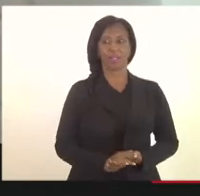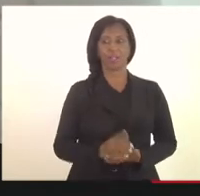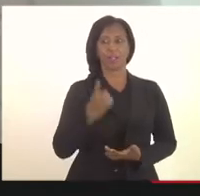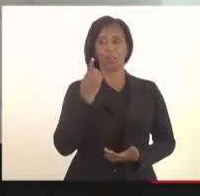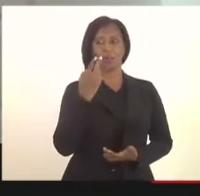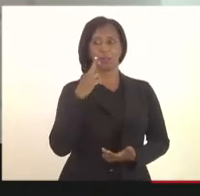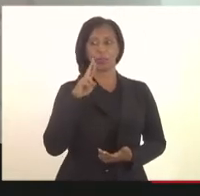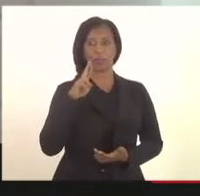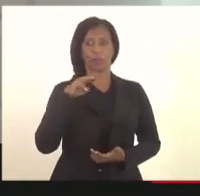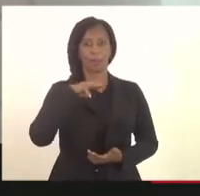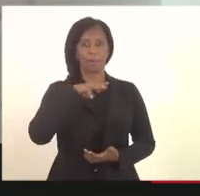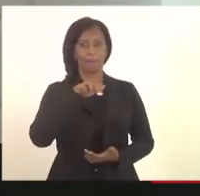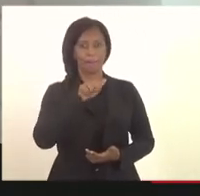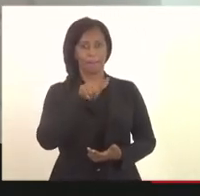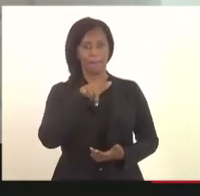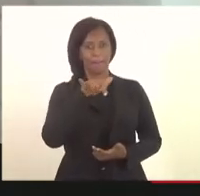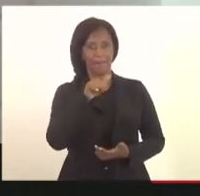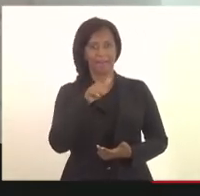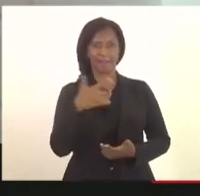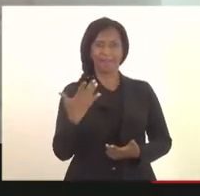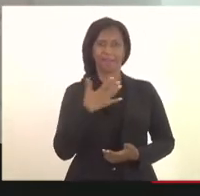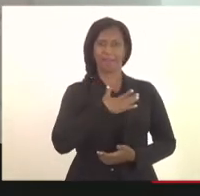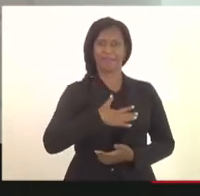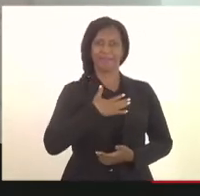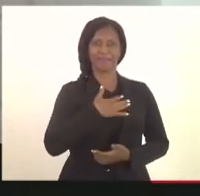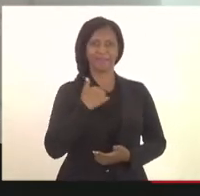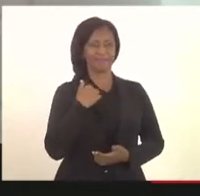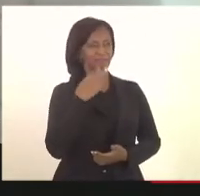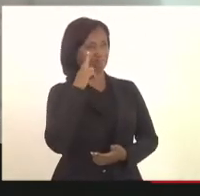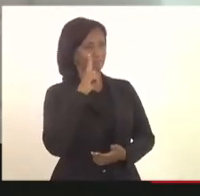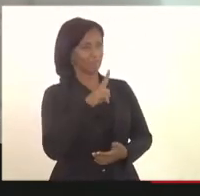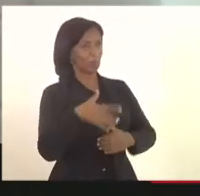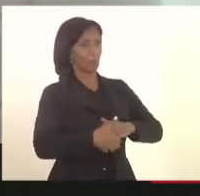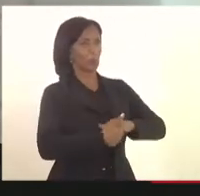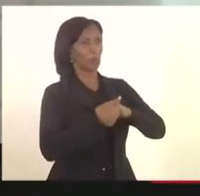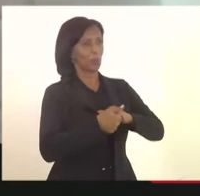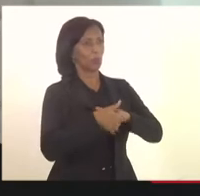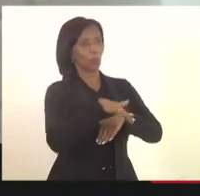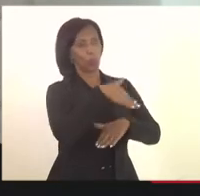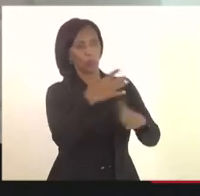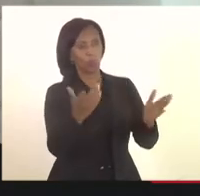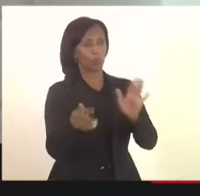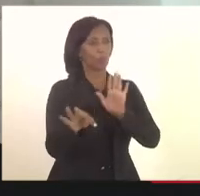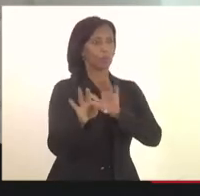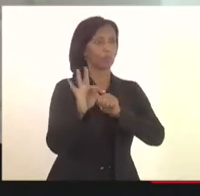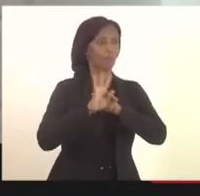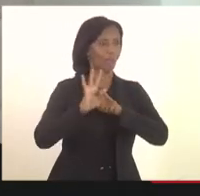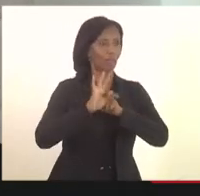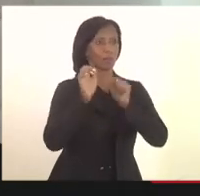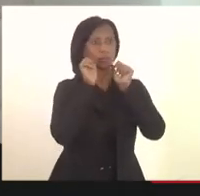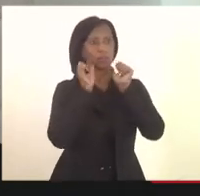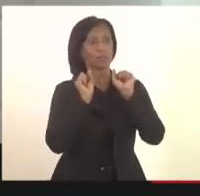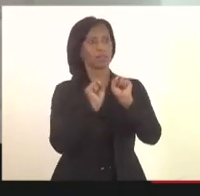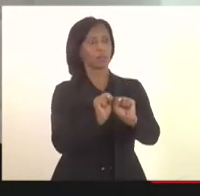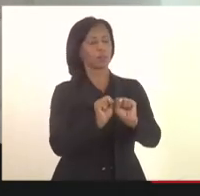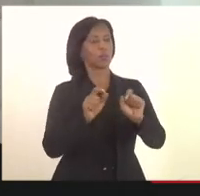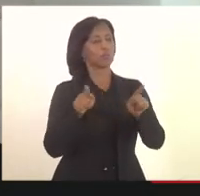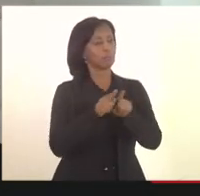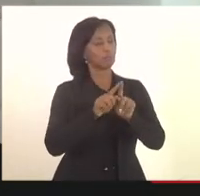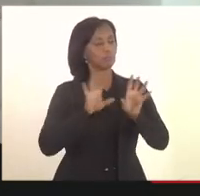Magda Chambriar, prazer revê-la, na pessoa de quem eu cumprimento também os demais técnicos e assessores dessa